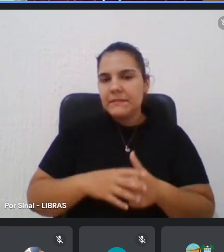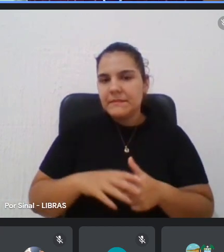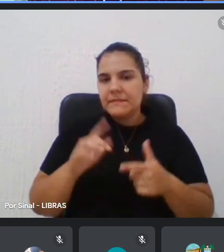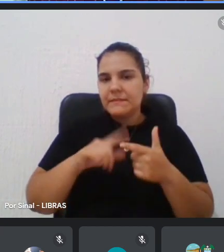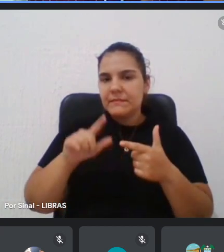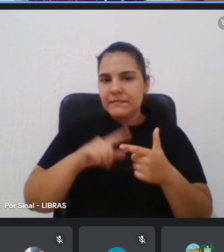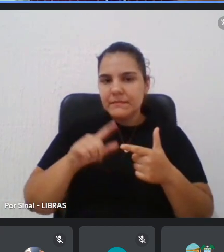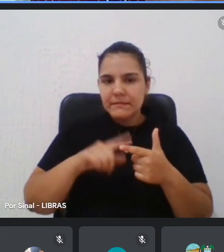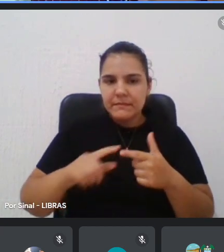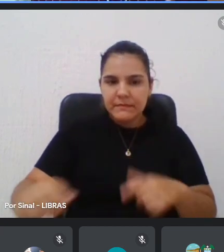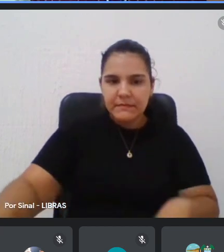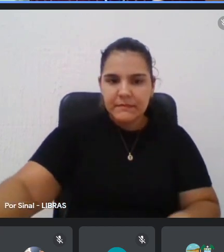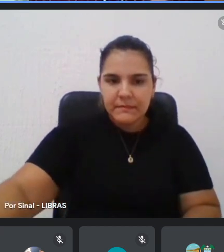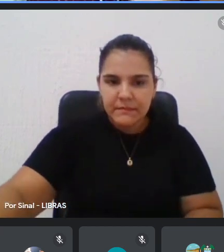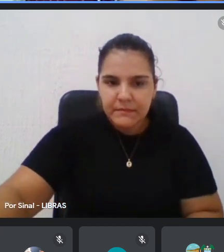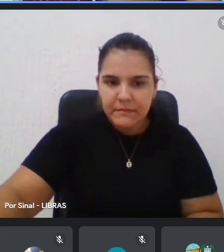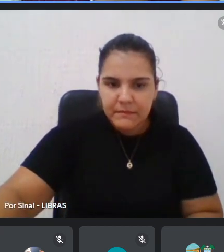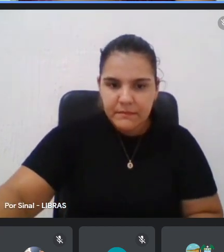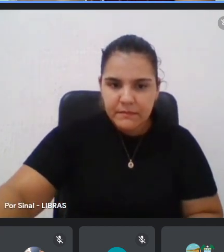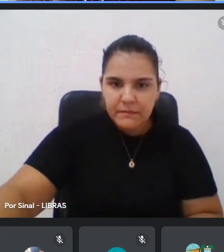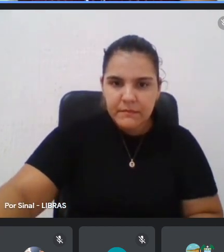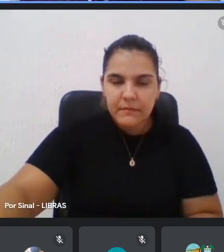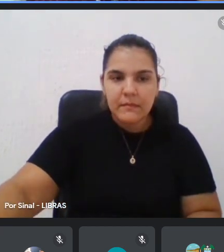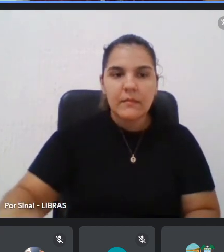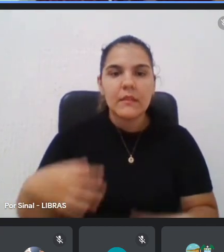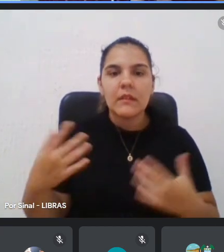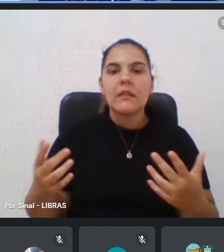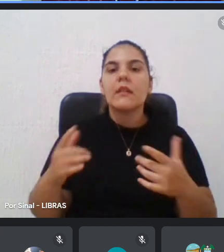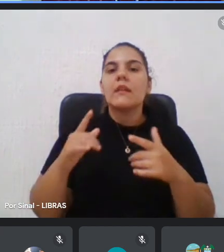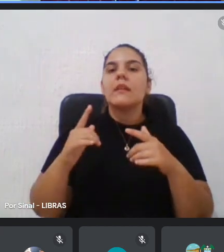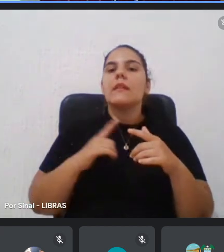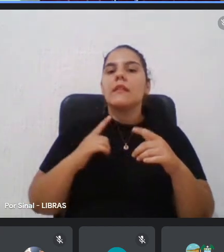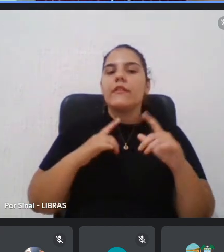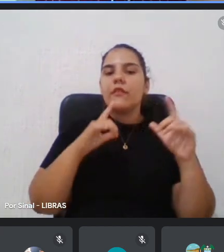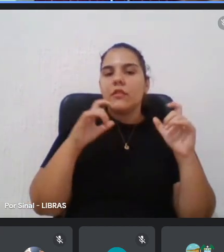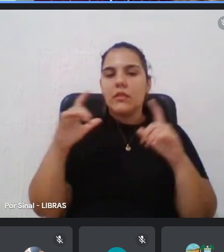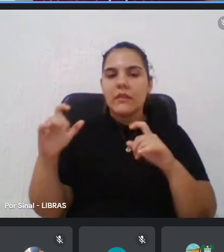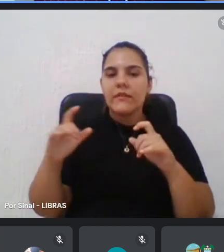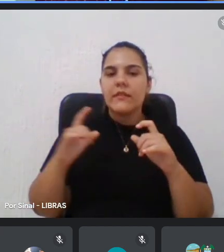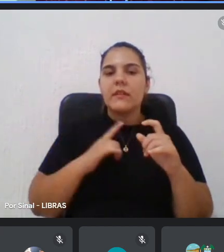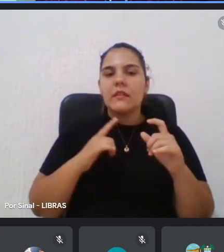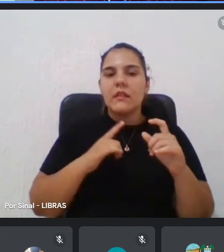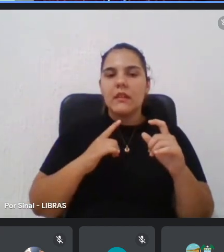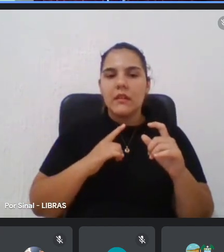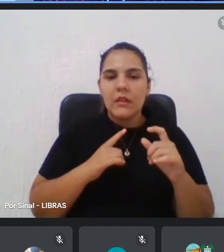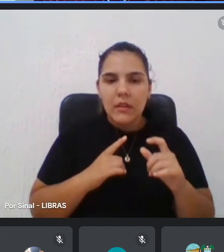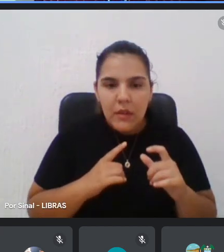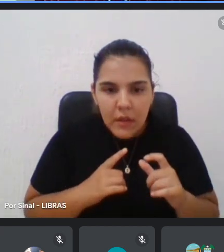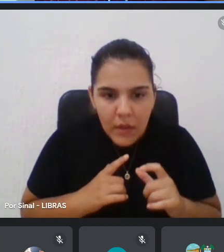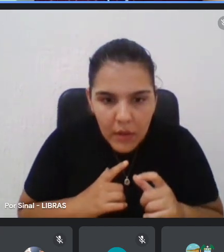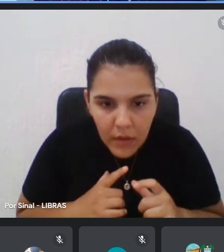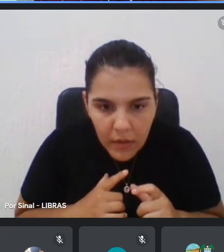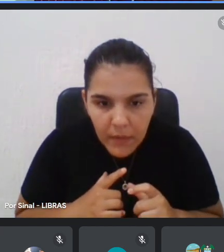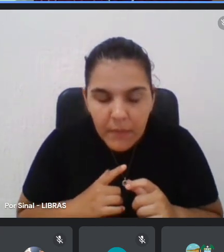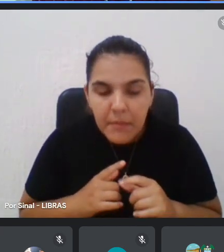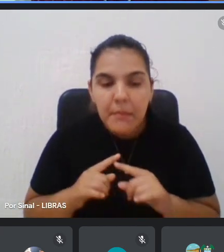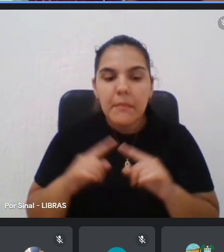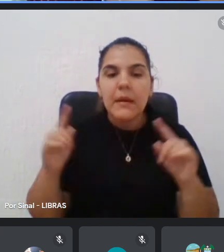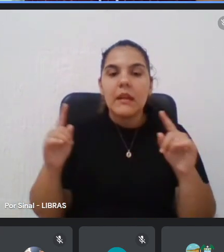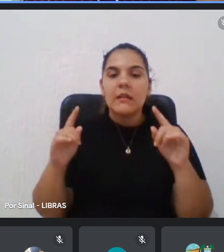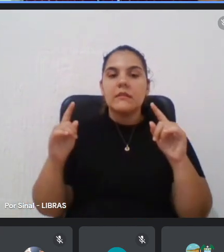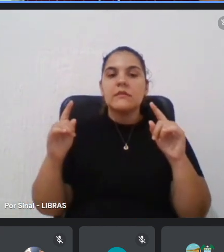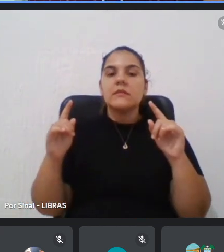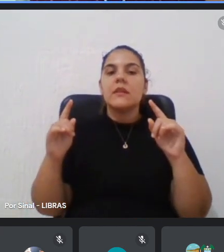memória, ela pode vir em cartas, ela pode vir em fotografias, ela pode vir de objetos, mas nesse caso, como o inciso é do audiovisual,